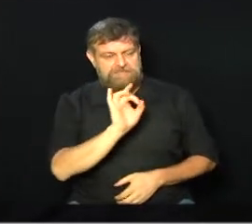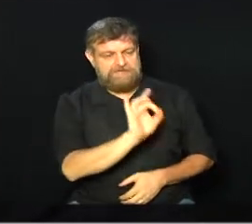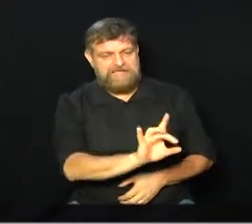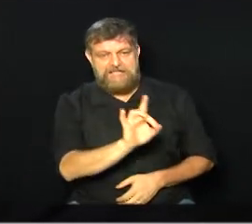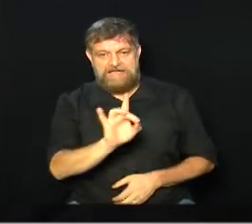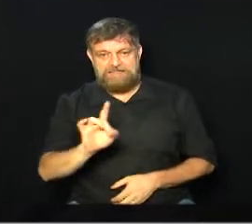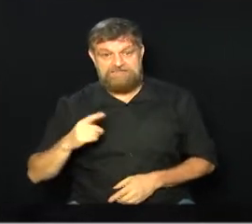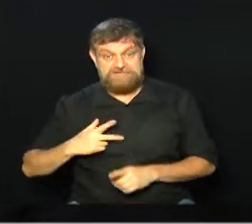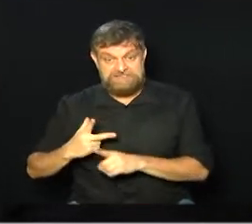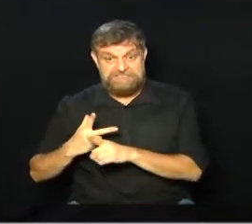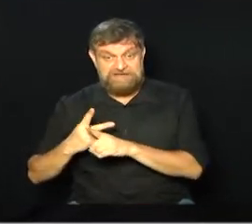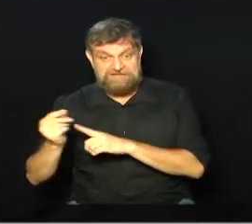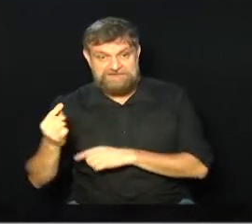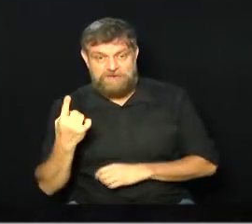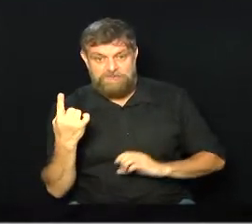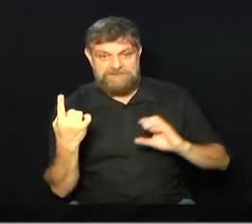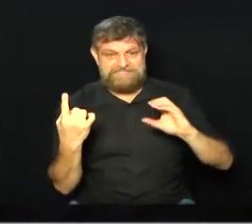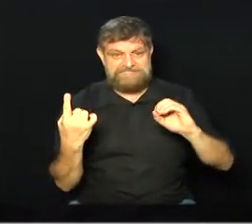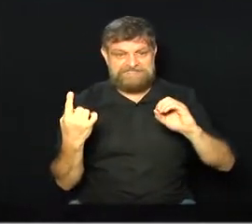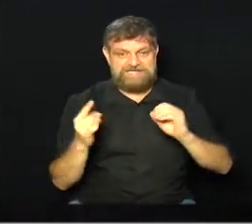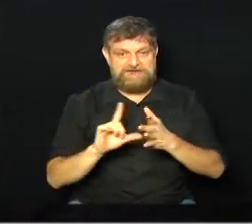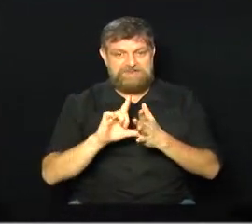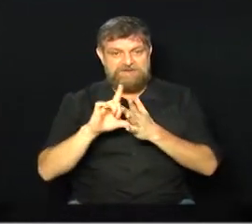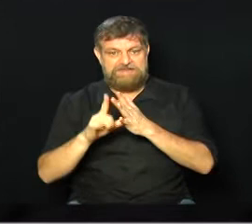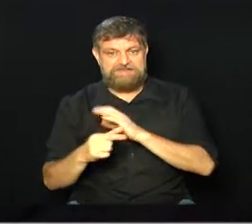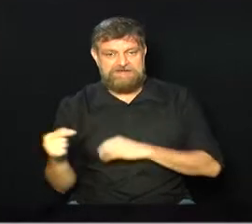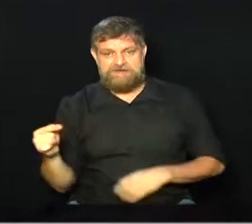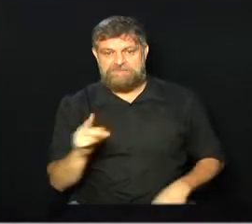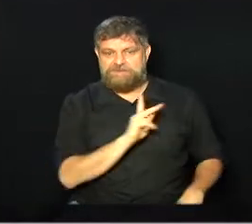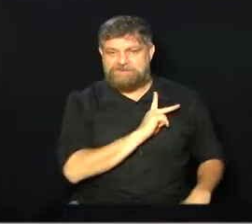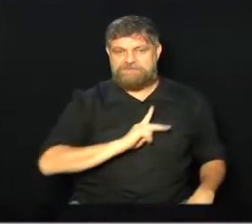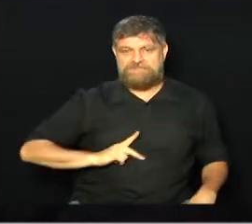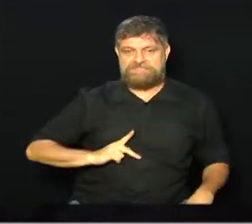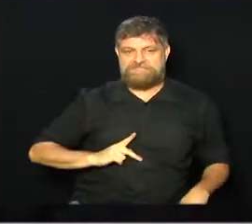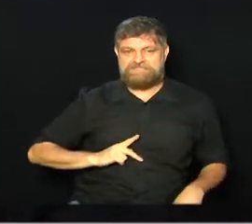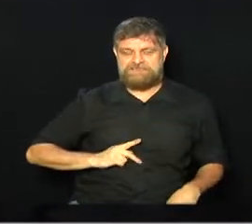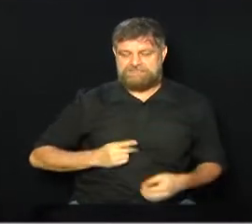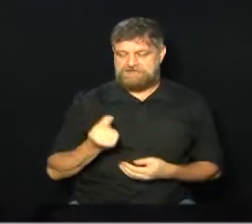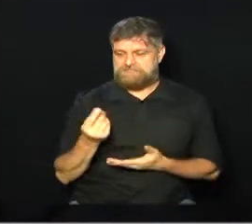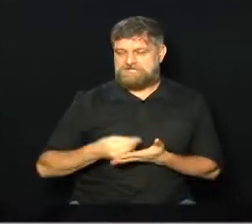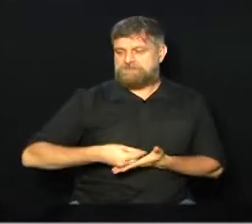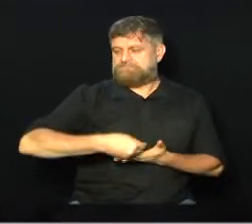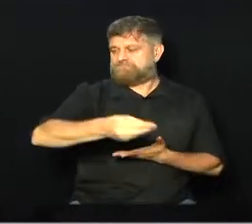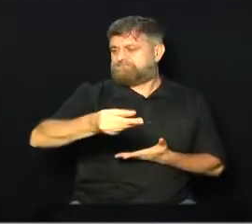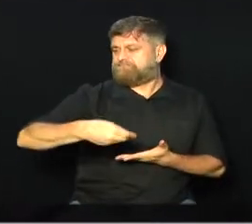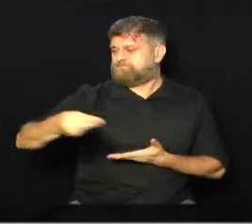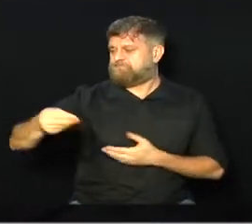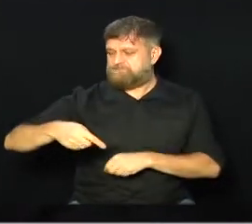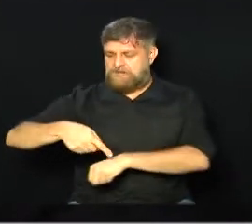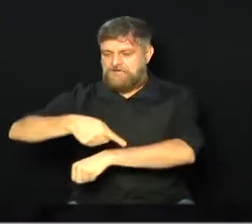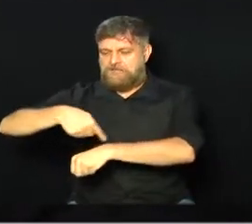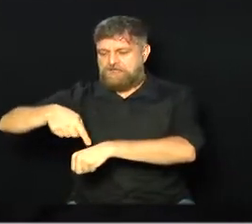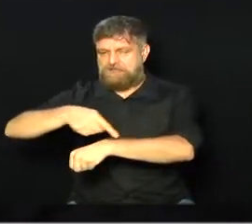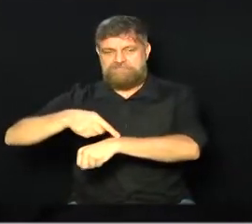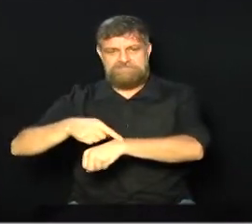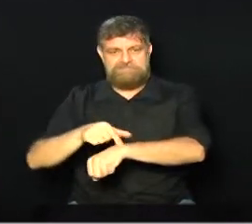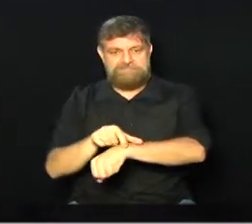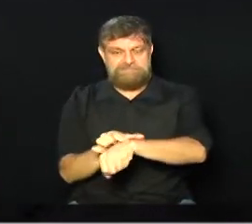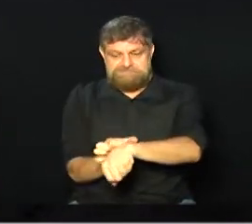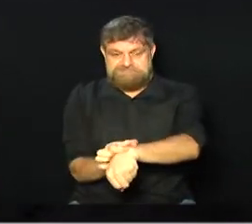a gente ganhou de 1-0 e logo depois ele distribuiu o dinheiro para a gente, deu um Rolex para cada um. Então foi uma das